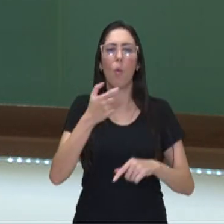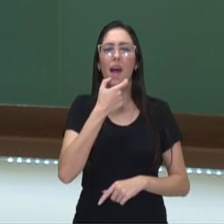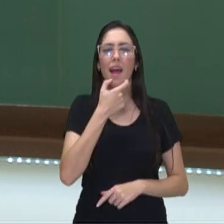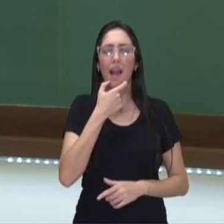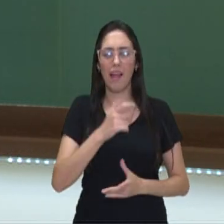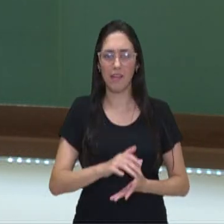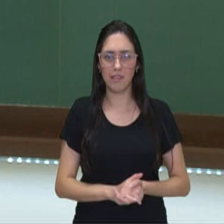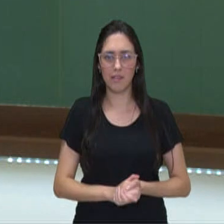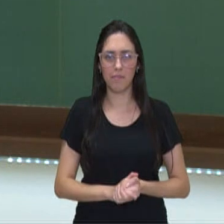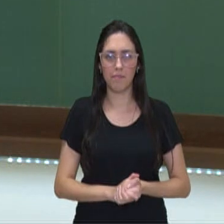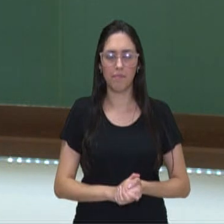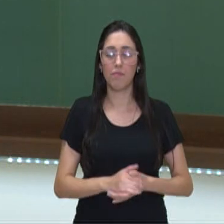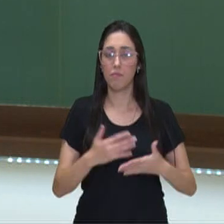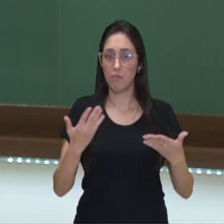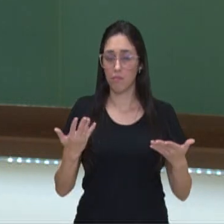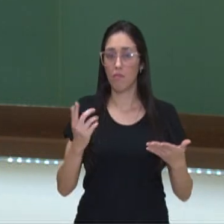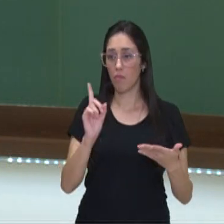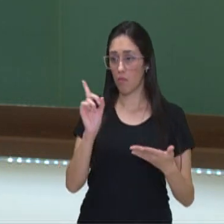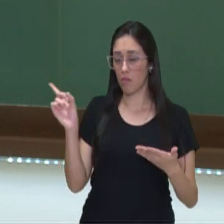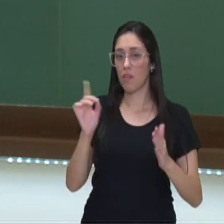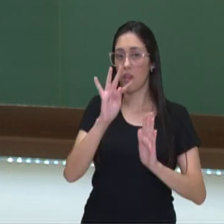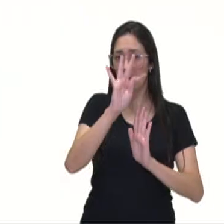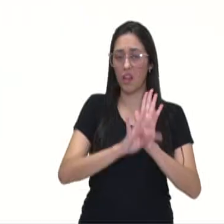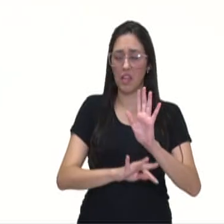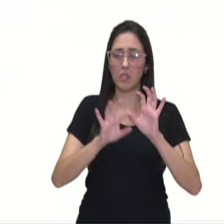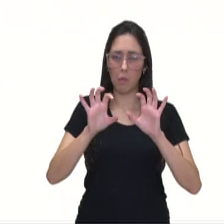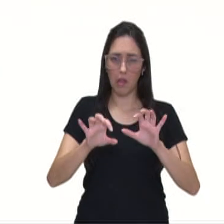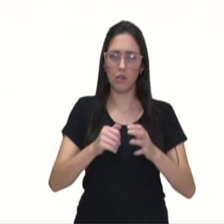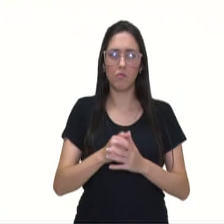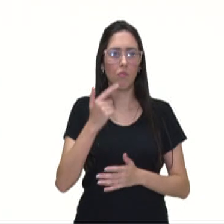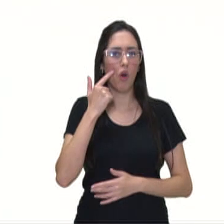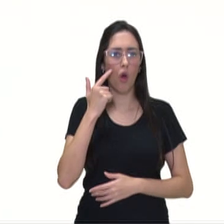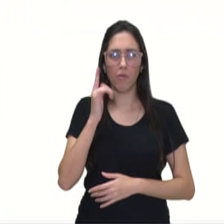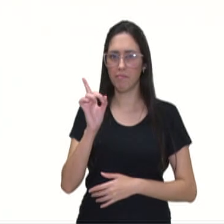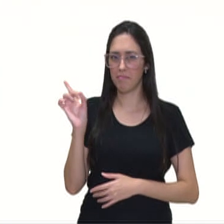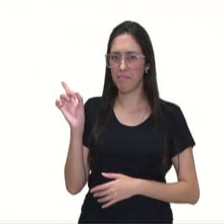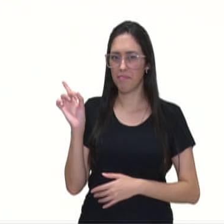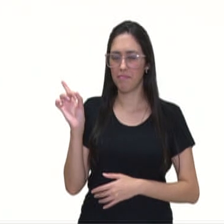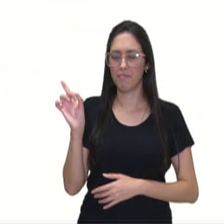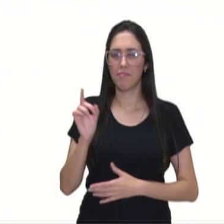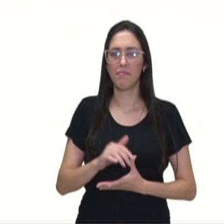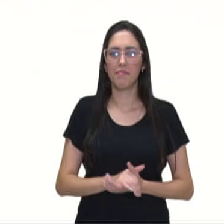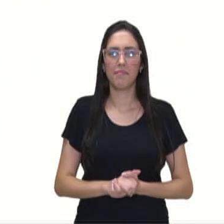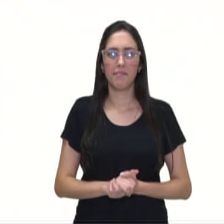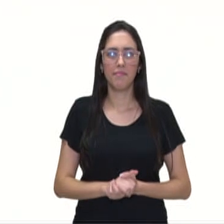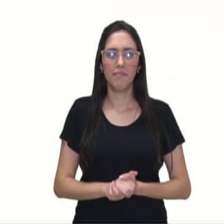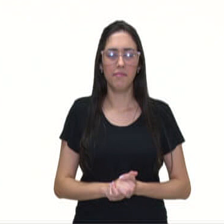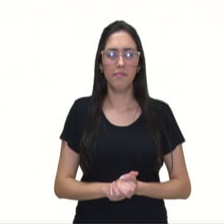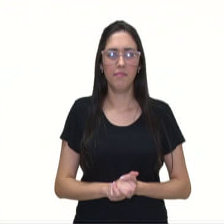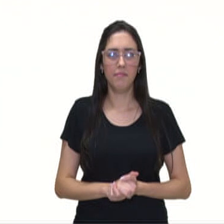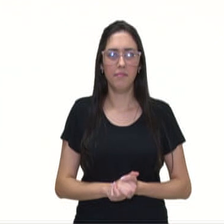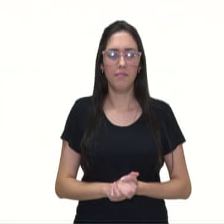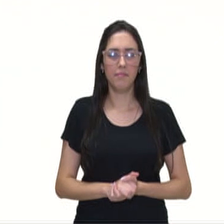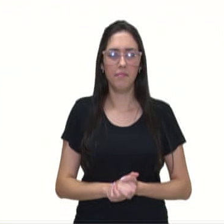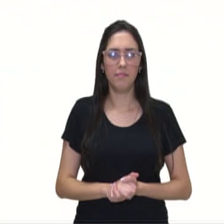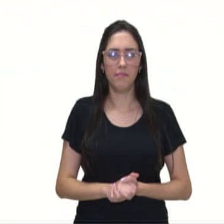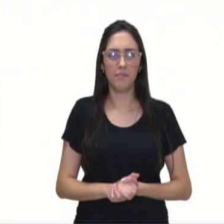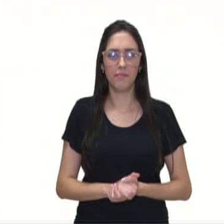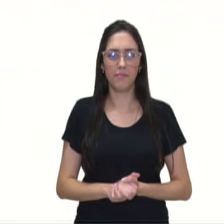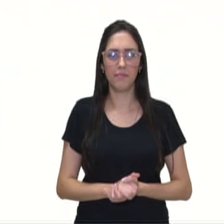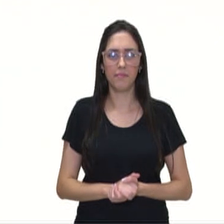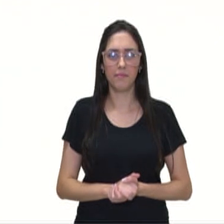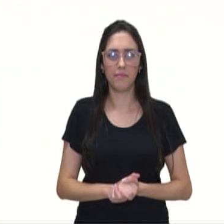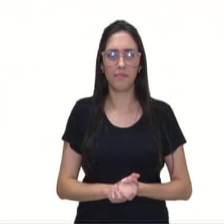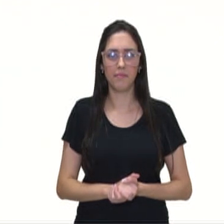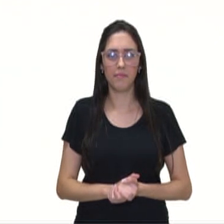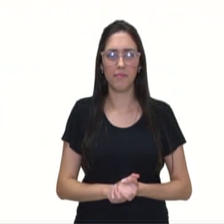dizendo mais ou menos isso que eu expliquei aqui para vocês. The history of the English language started with the arrival of 3